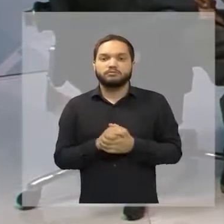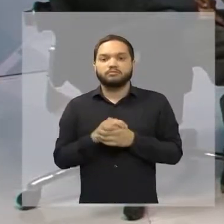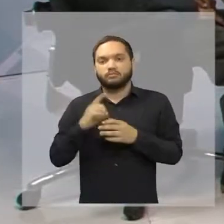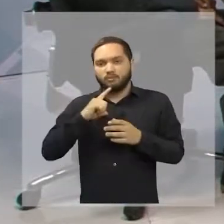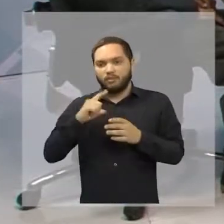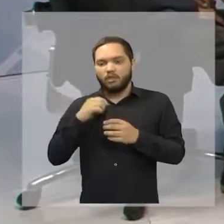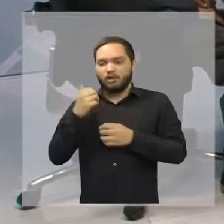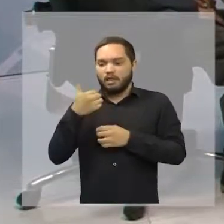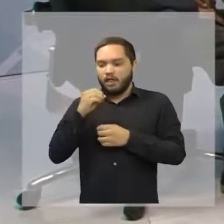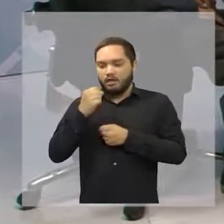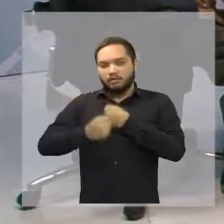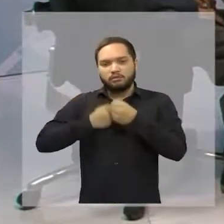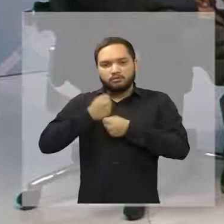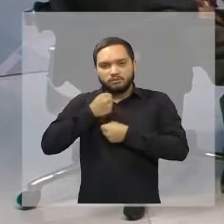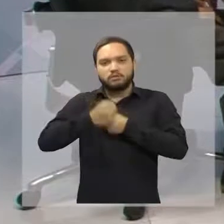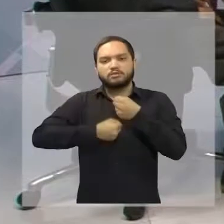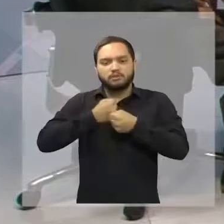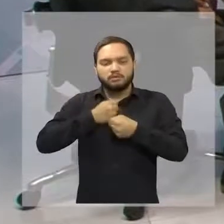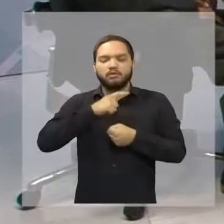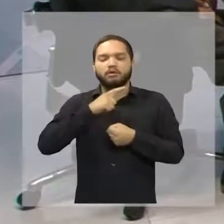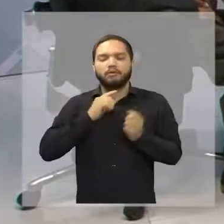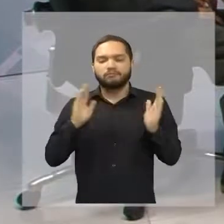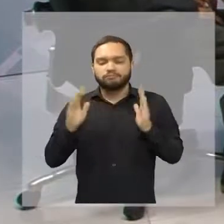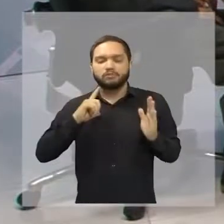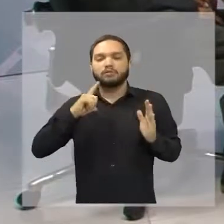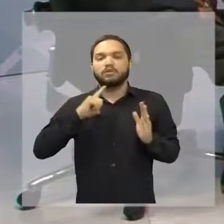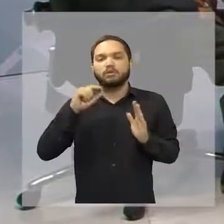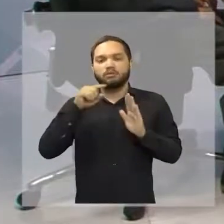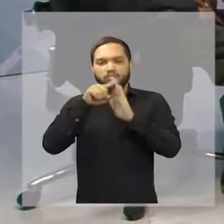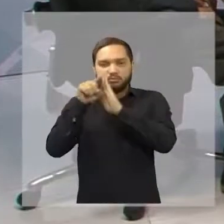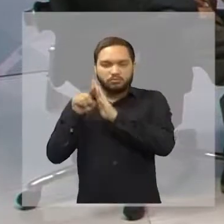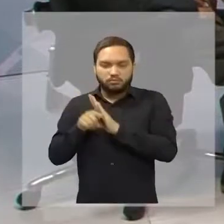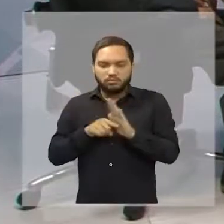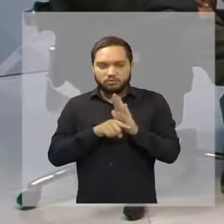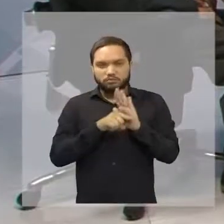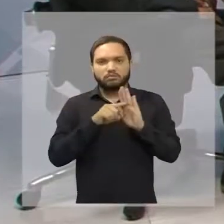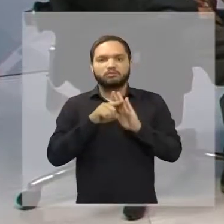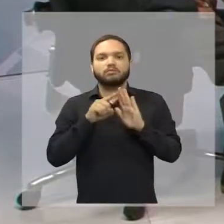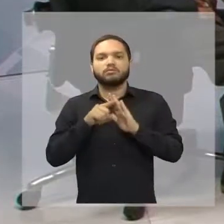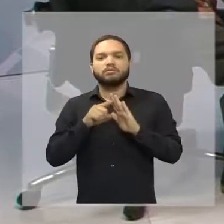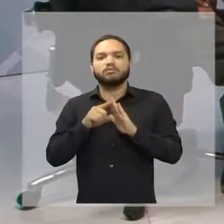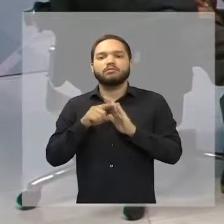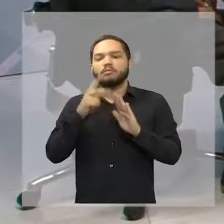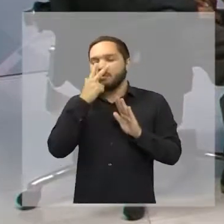faz a cada 10 anos, é talvez a mais